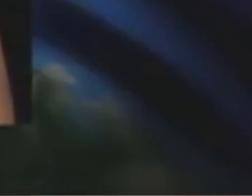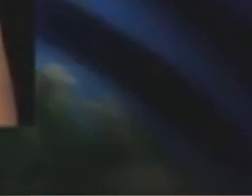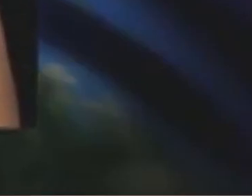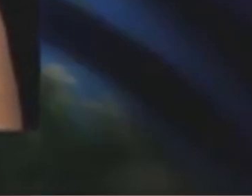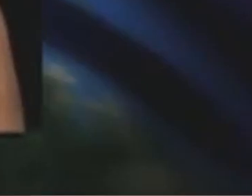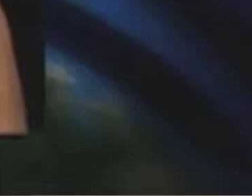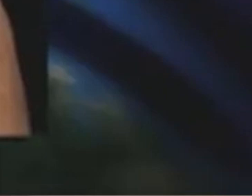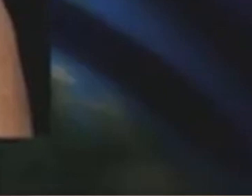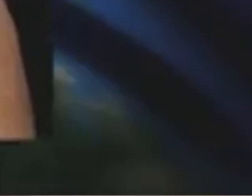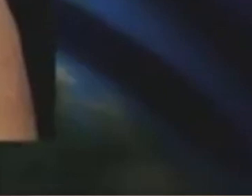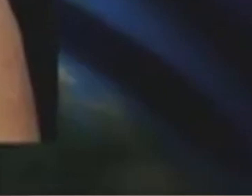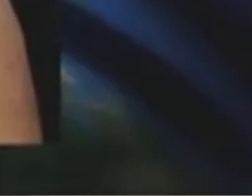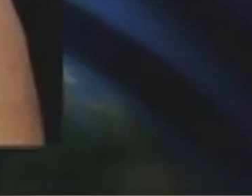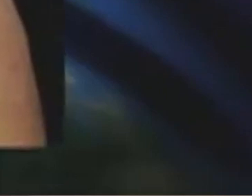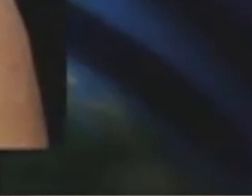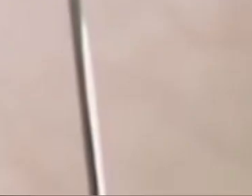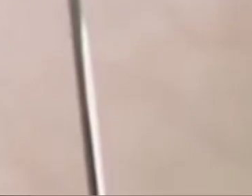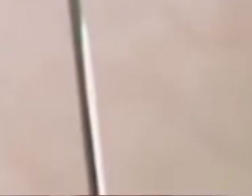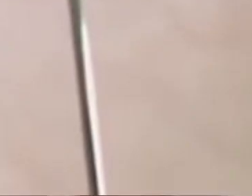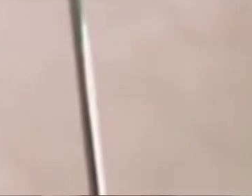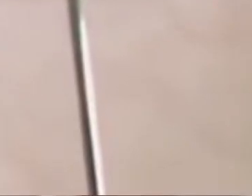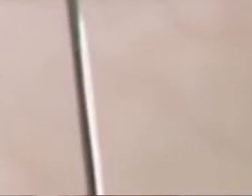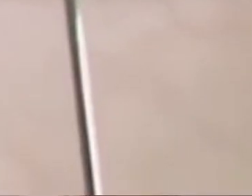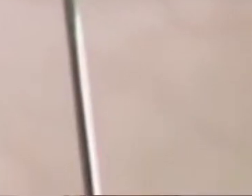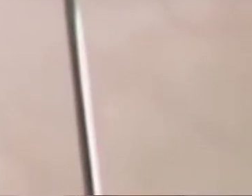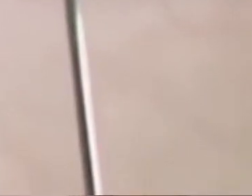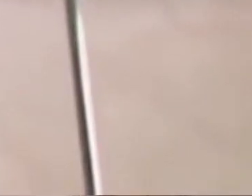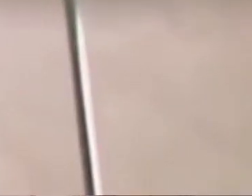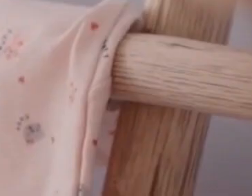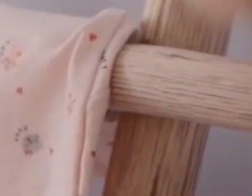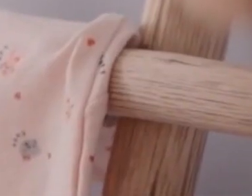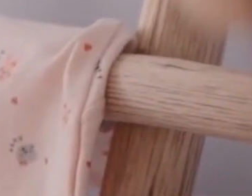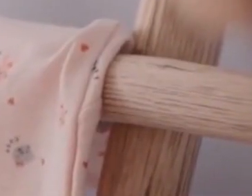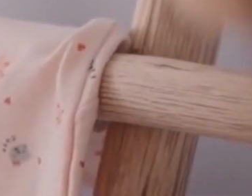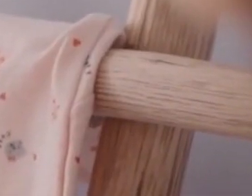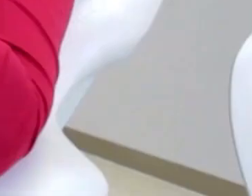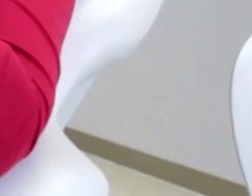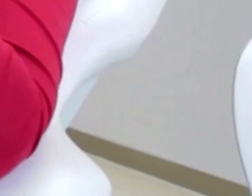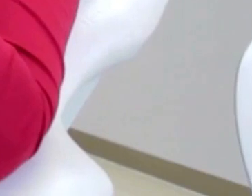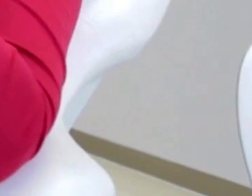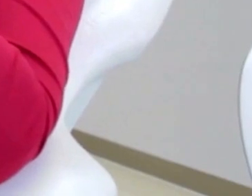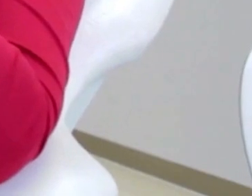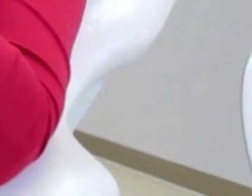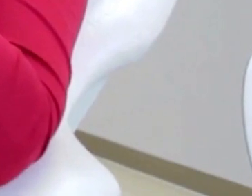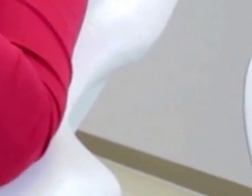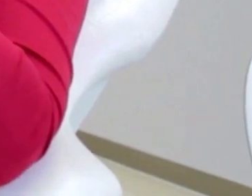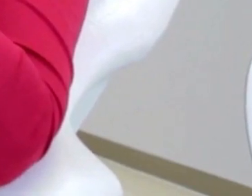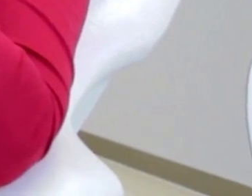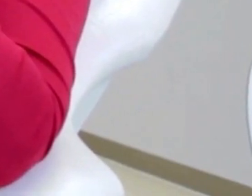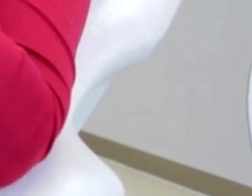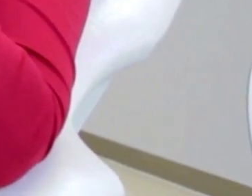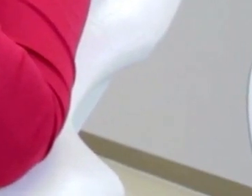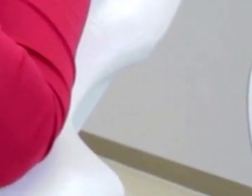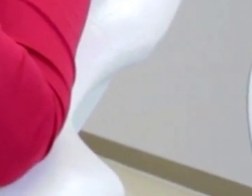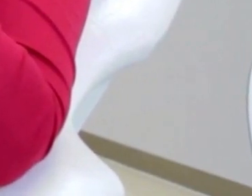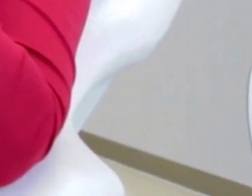congênita. A pergunta: é possível prevenir? Isso tem tratamento? Meu filho vai ter qualidade